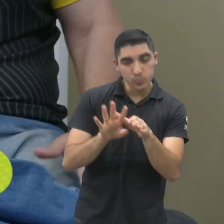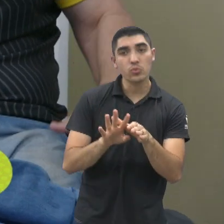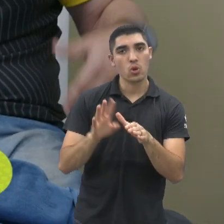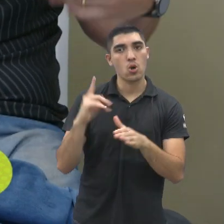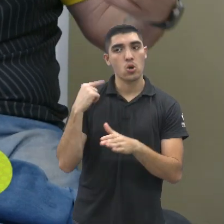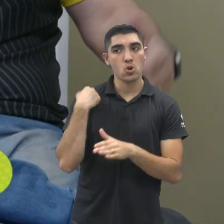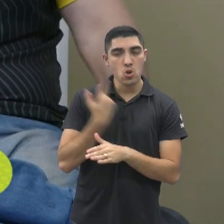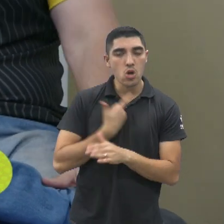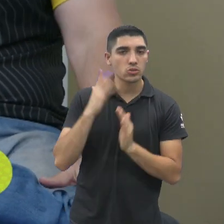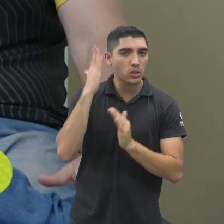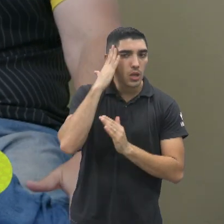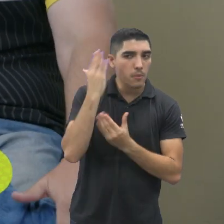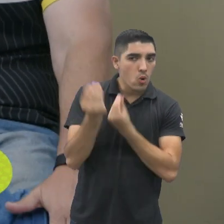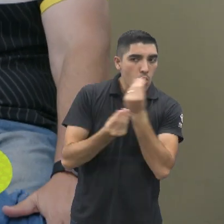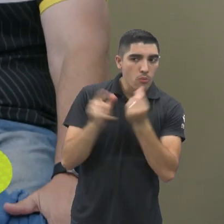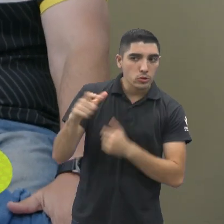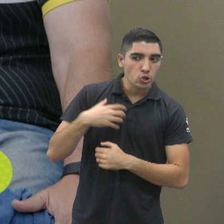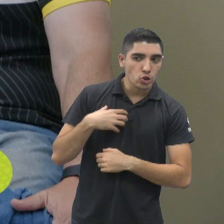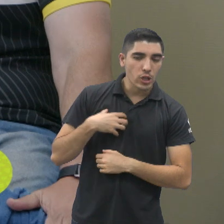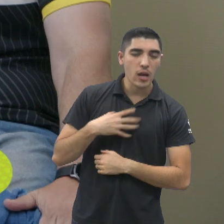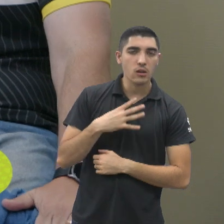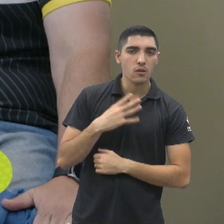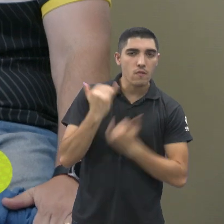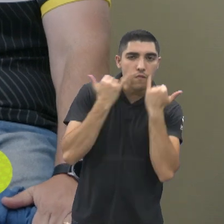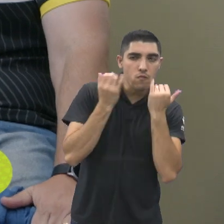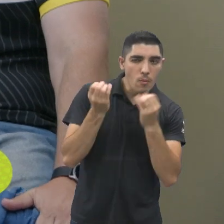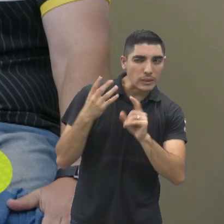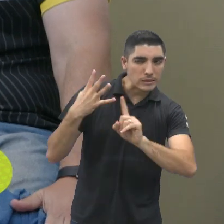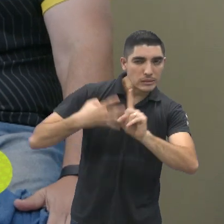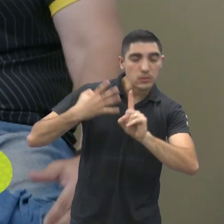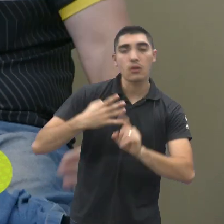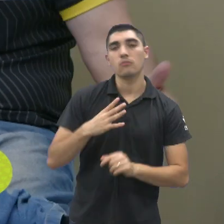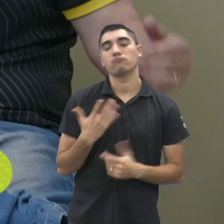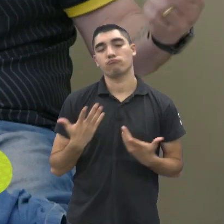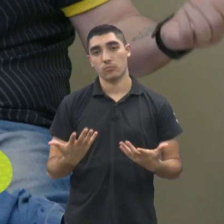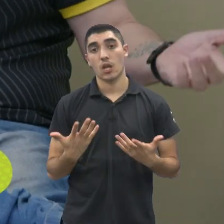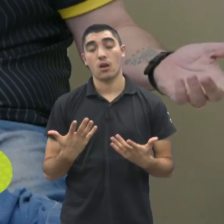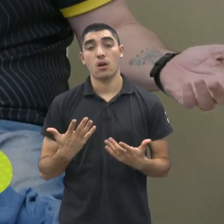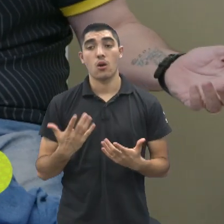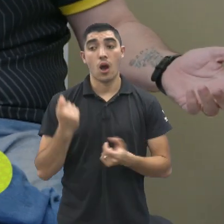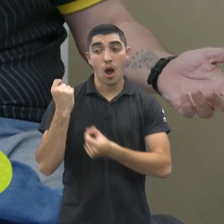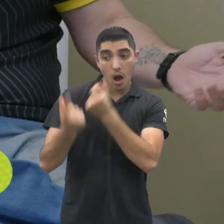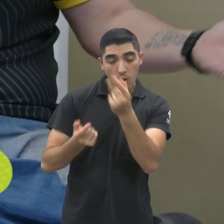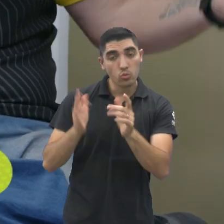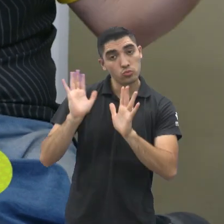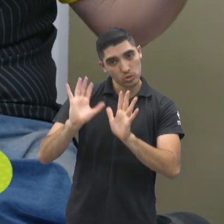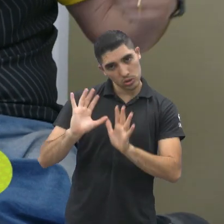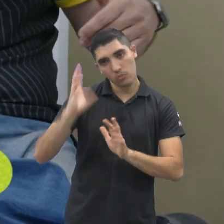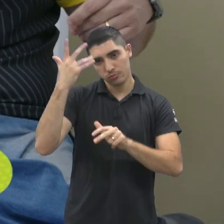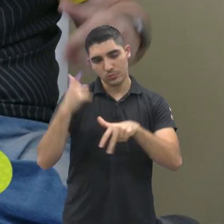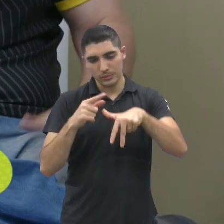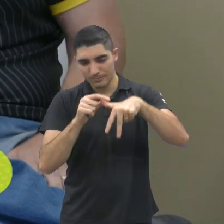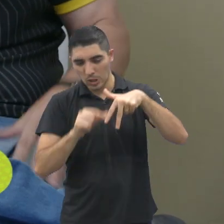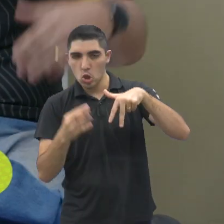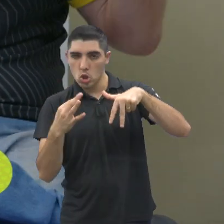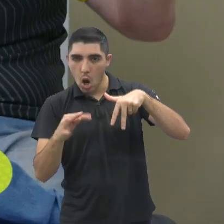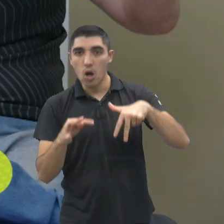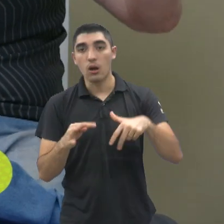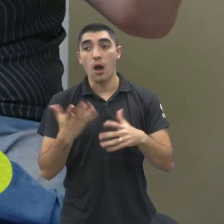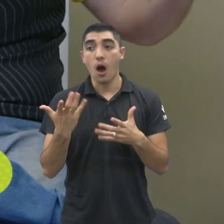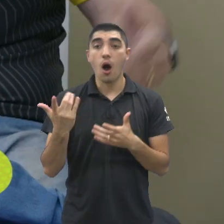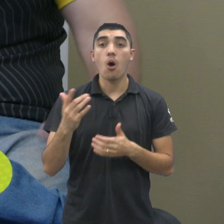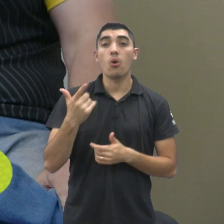como que foram nos outros times, alguns voltando de lesão também, porque a gente sabe da dificuldade financeira que então alguns querendo